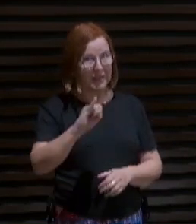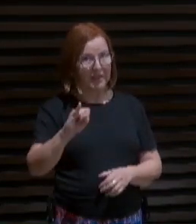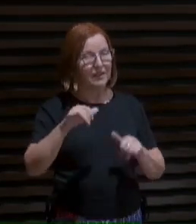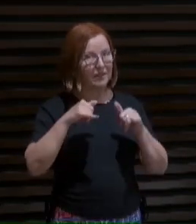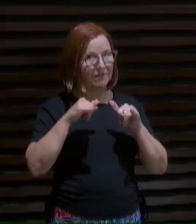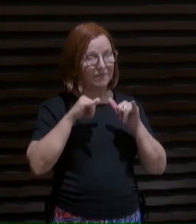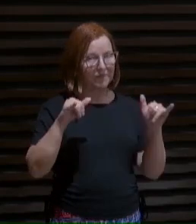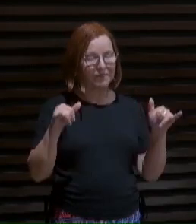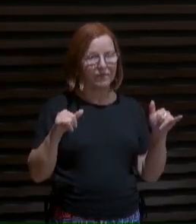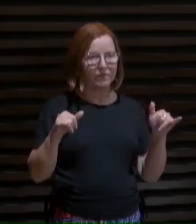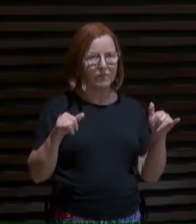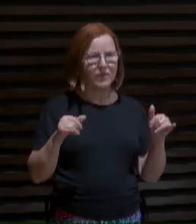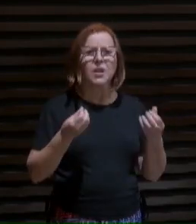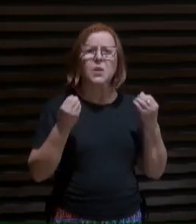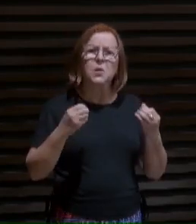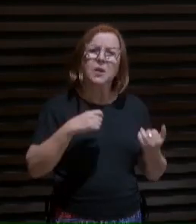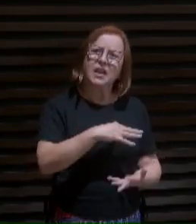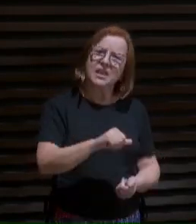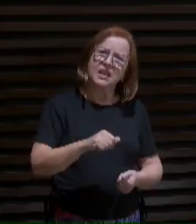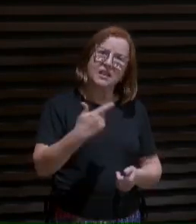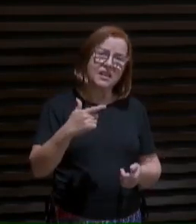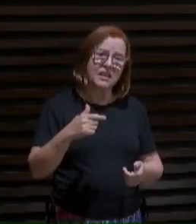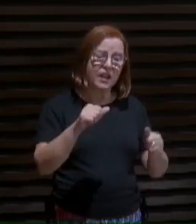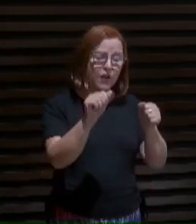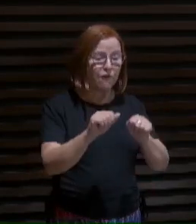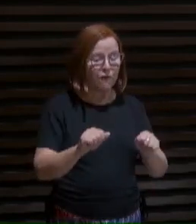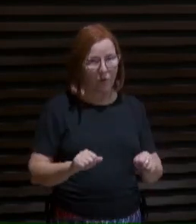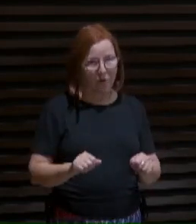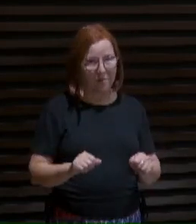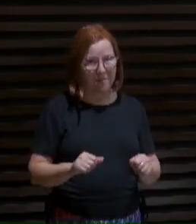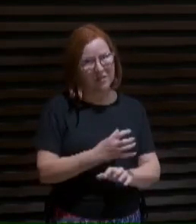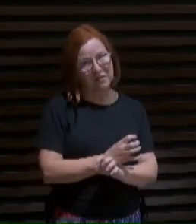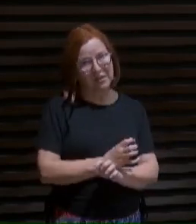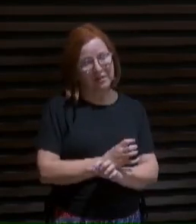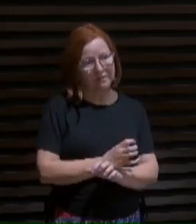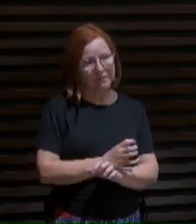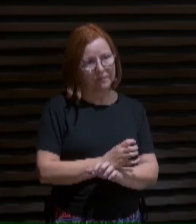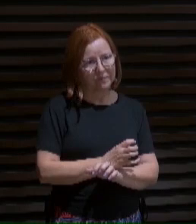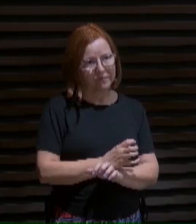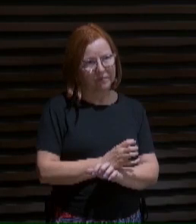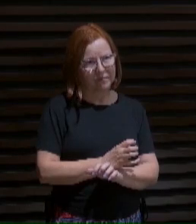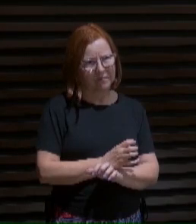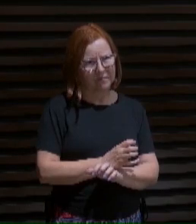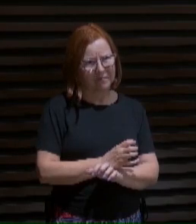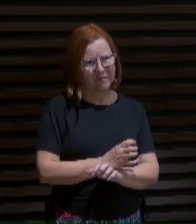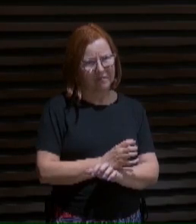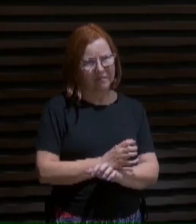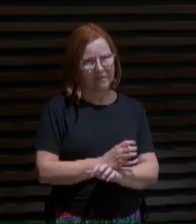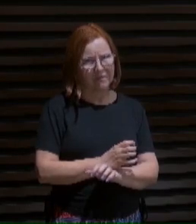Como é que a terra ficou sem forma e vazia? Teria sido a queda dos